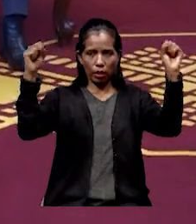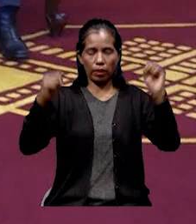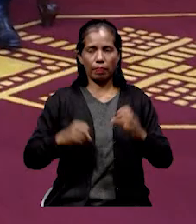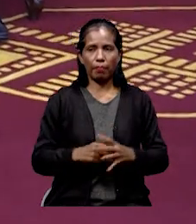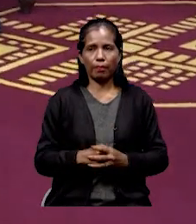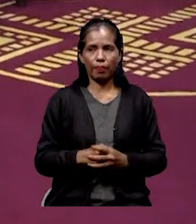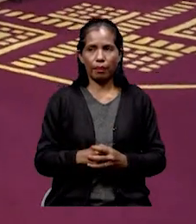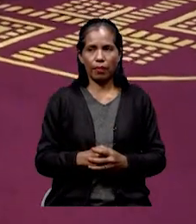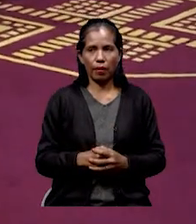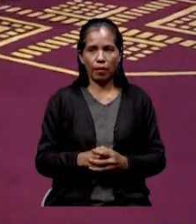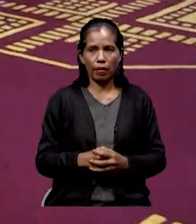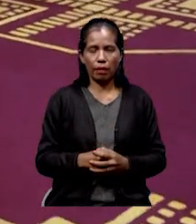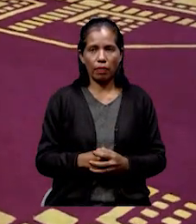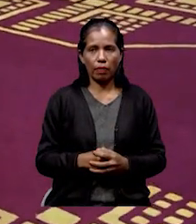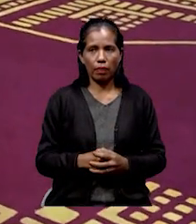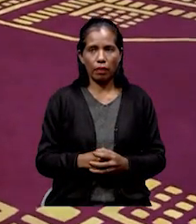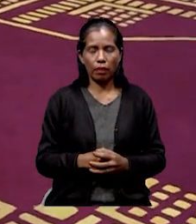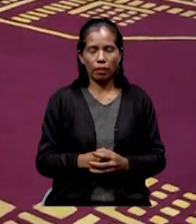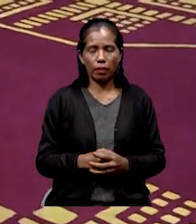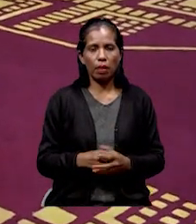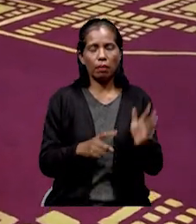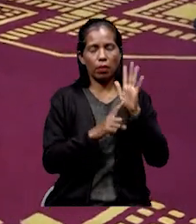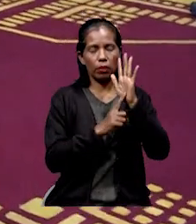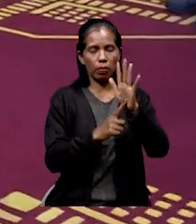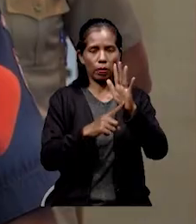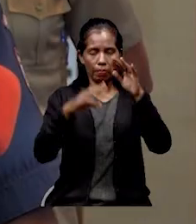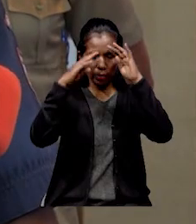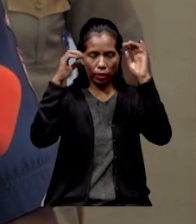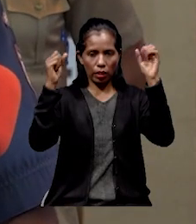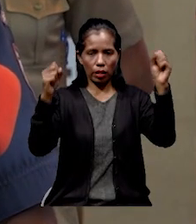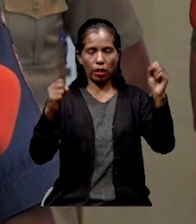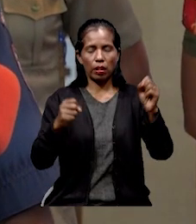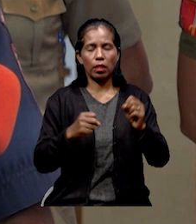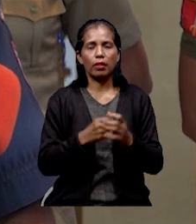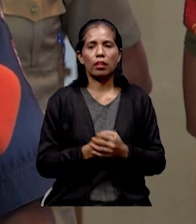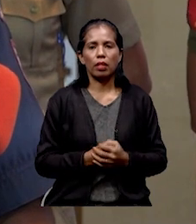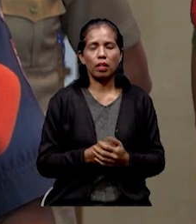senhor presidente, situação atual e a território nacional ao dia,